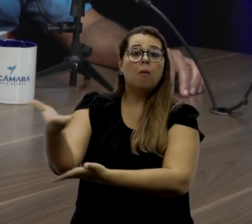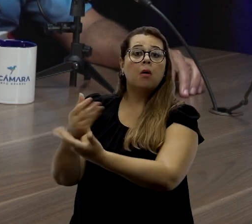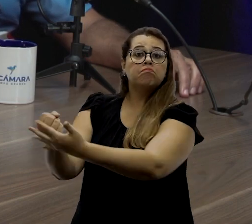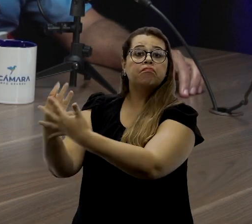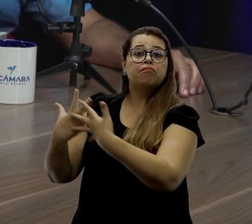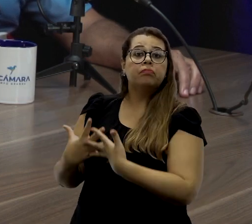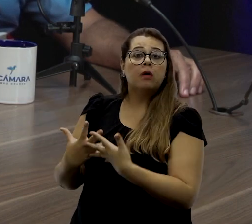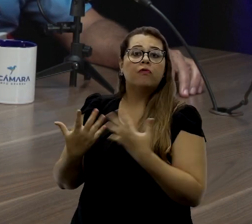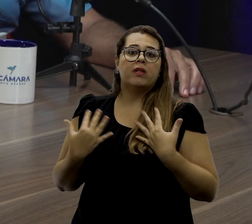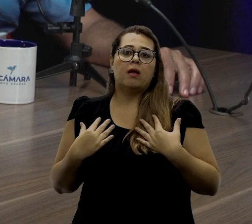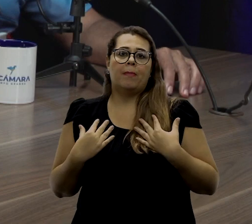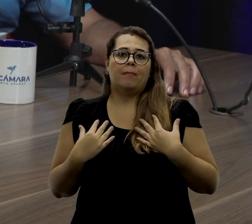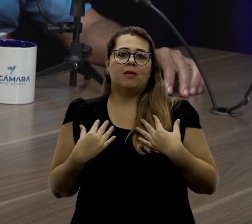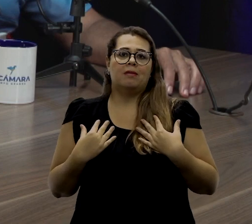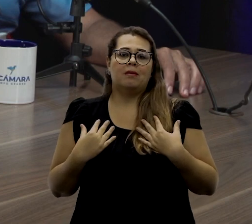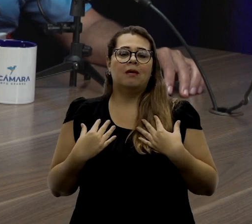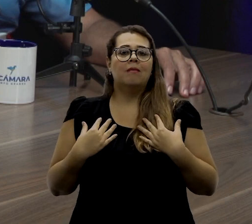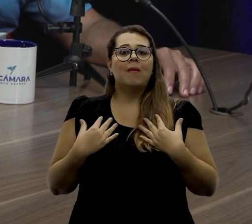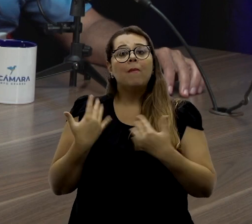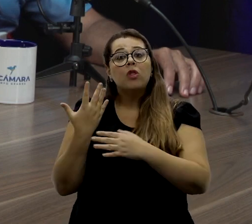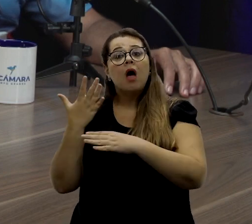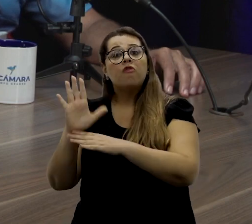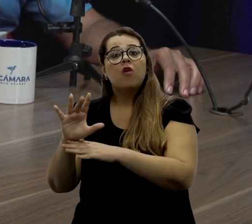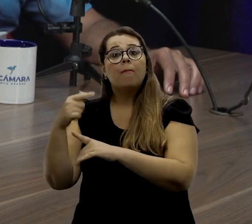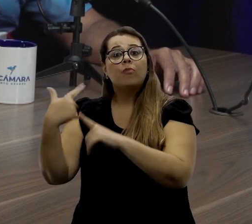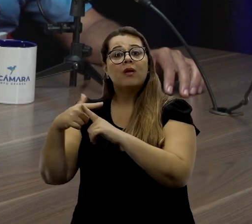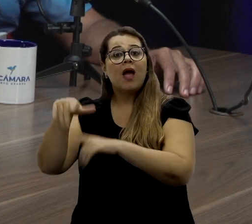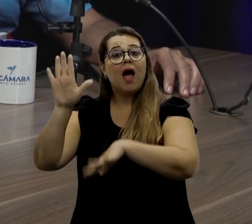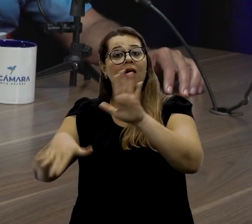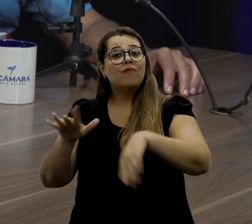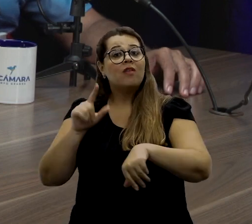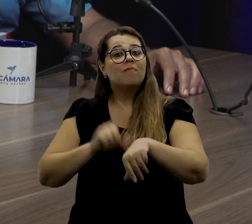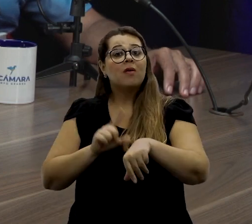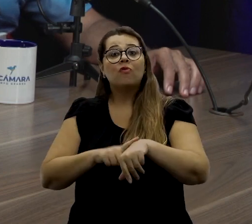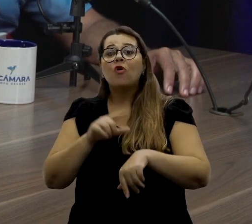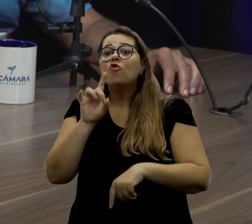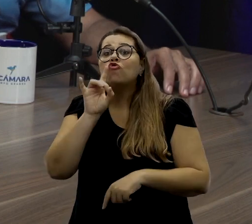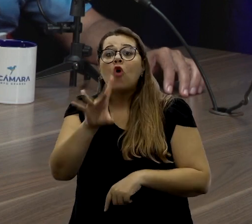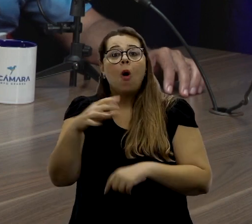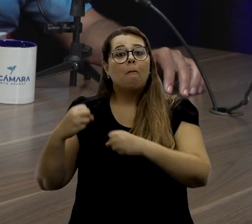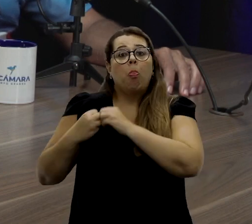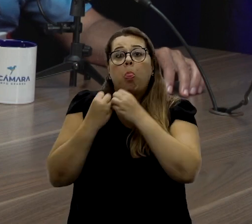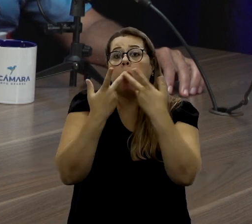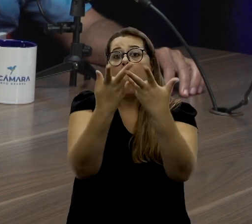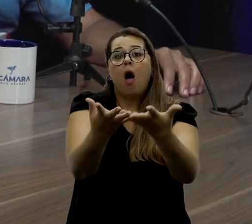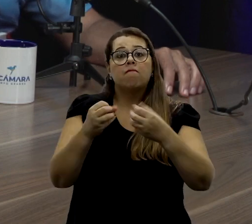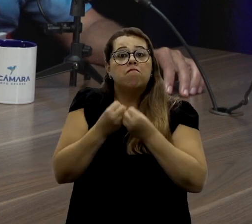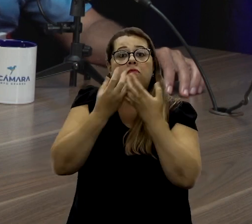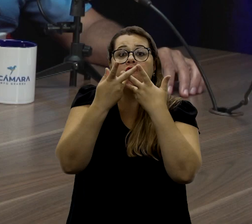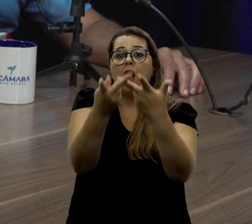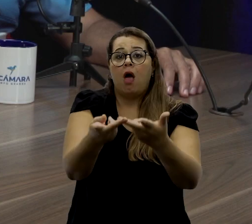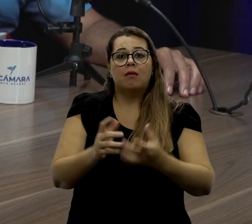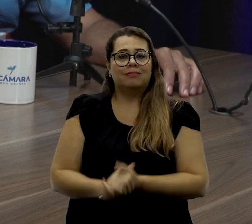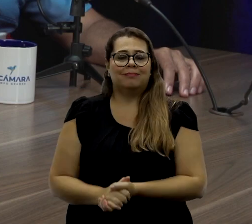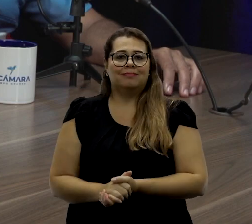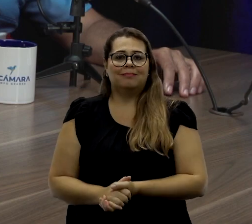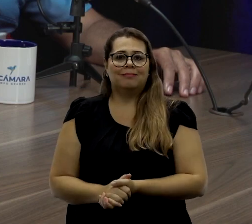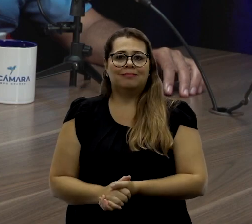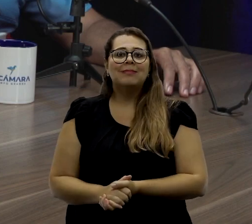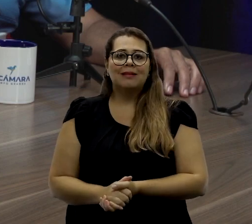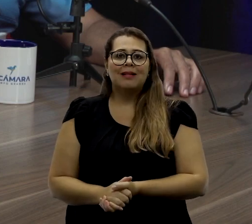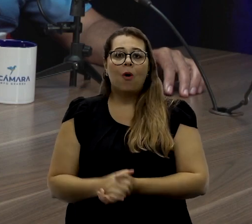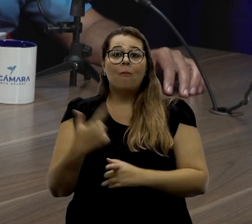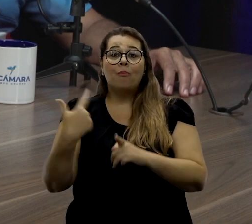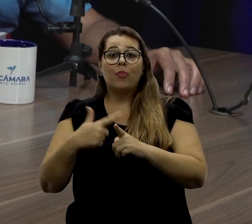energia, né, para fazer alguma coisa. Então, primeiro ela precisa ser ajudada para realmente estabelecer, resgatar